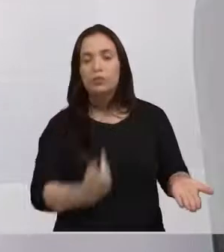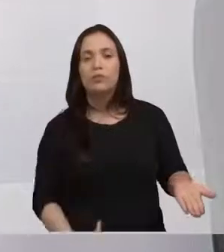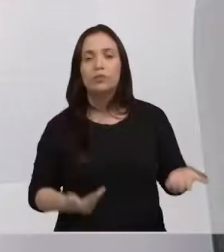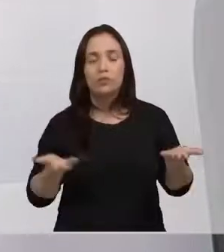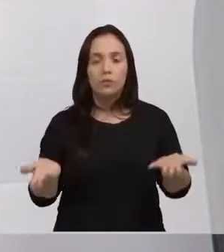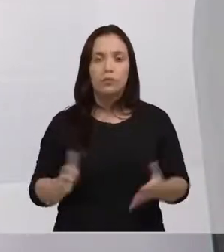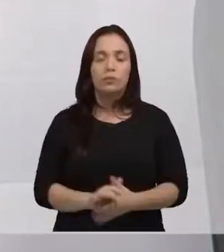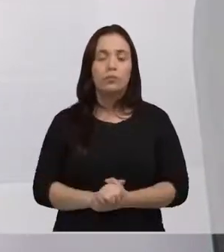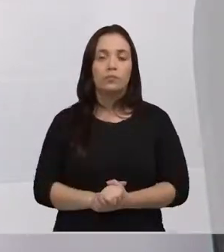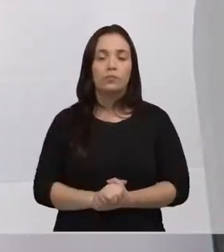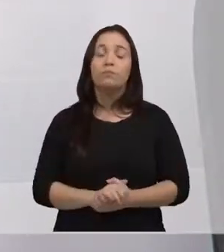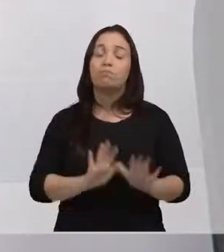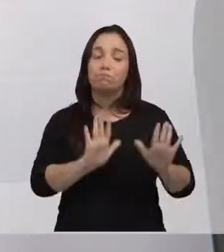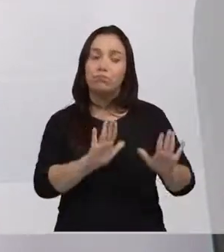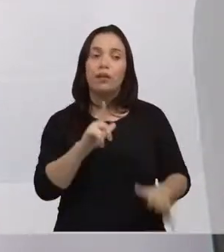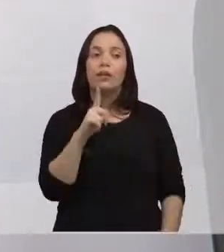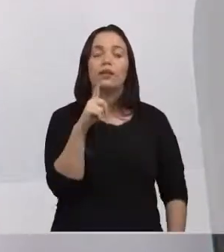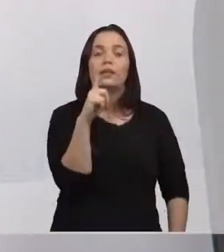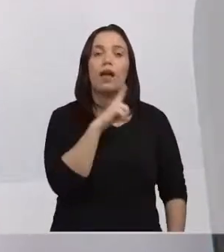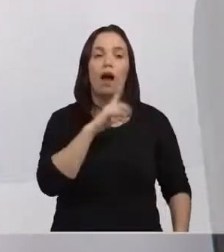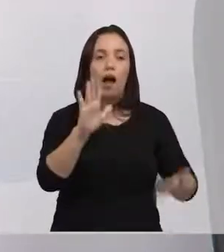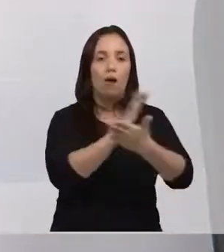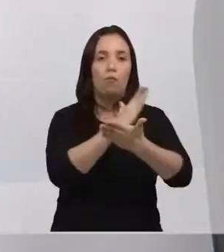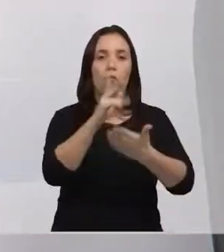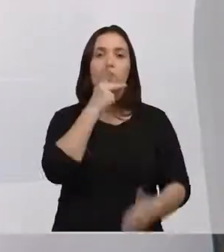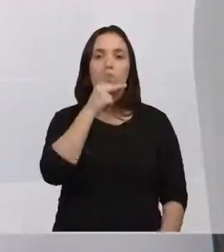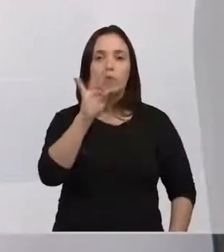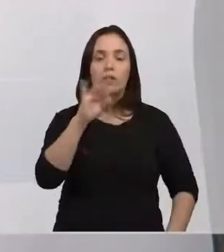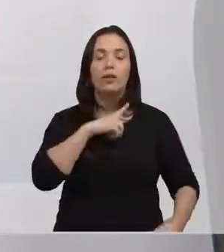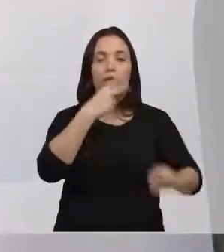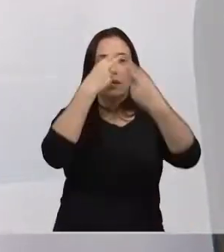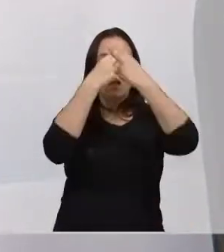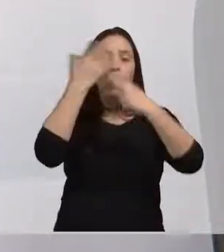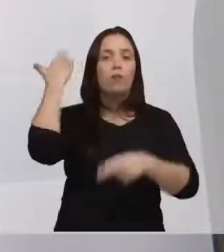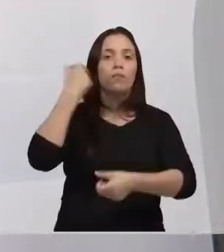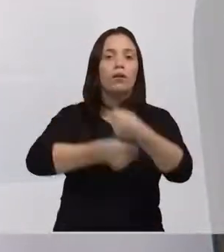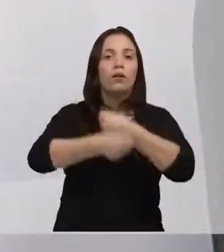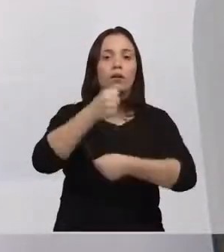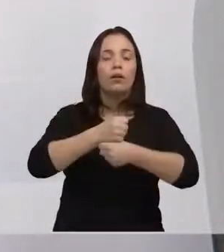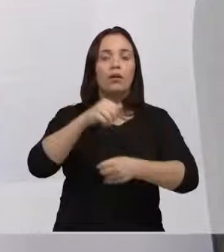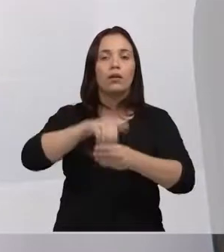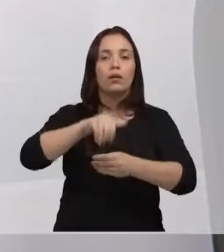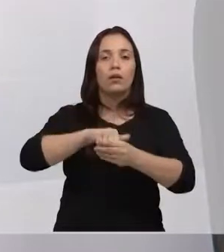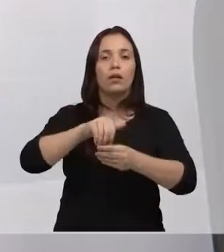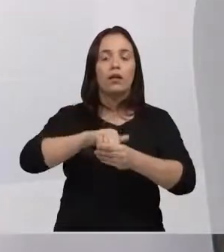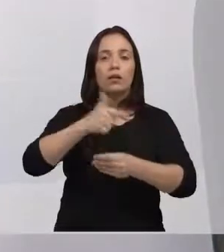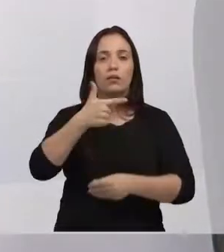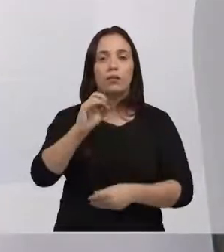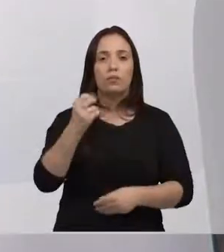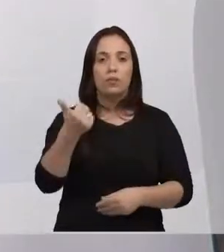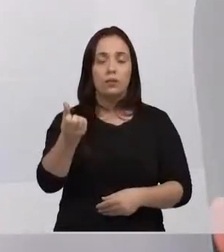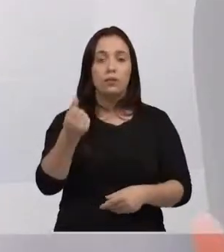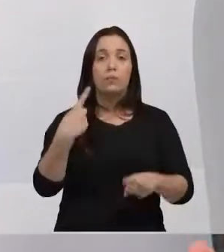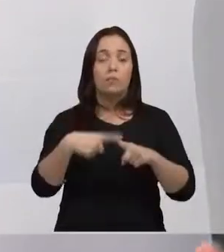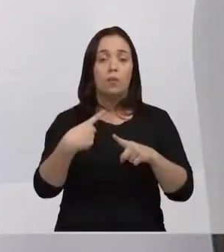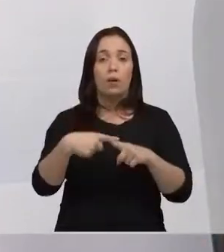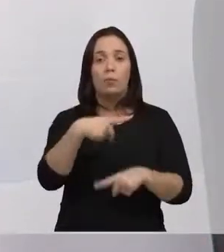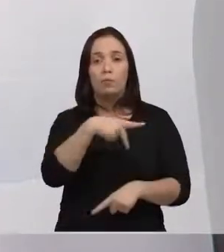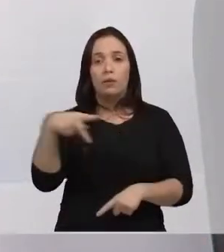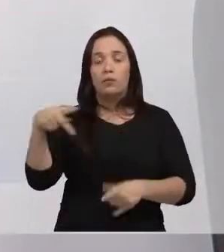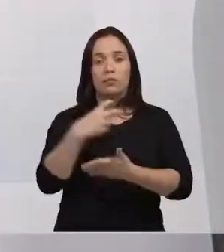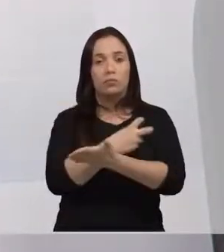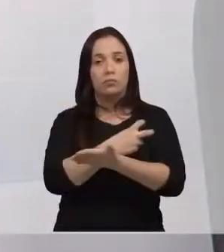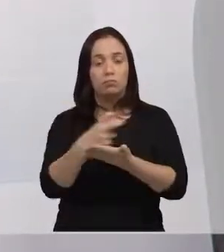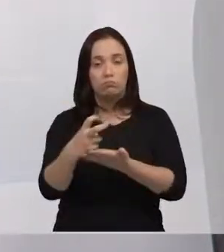grande em setores do Partido dos Trabalhadores na eleição de 2016. Eles perderam o governo federal e,